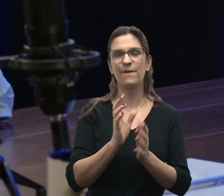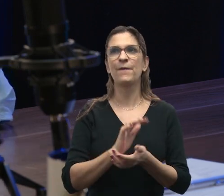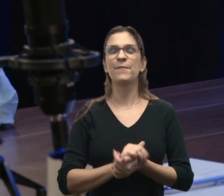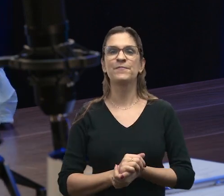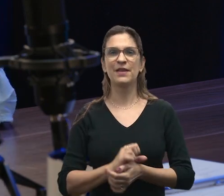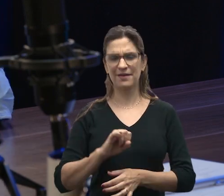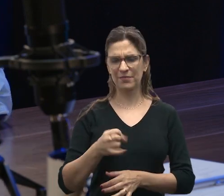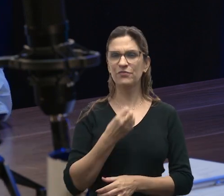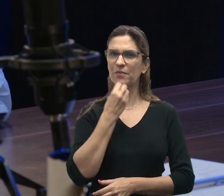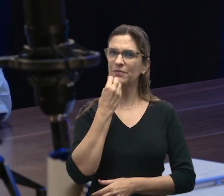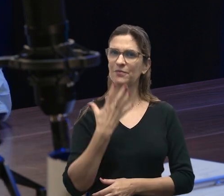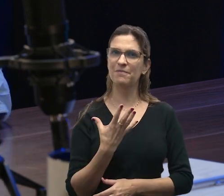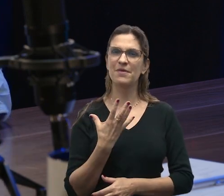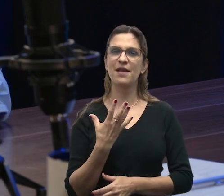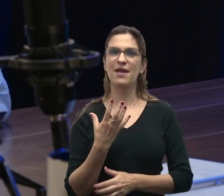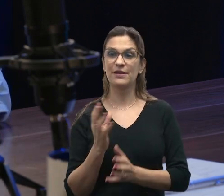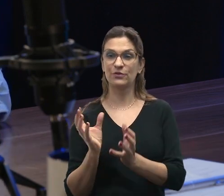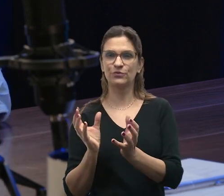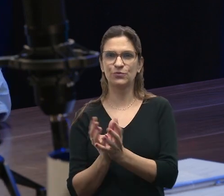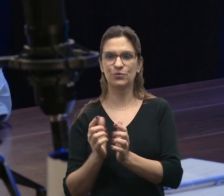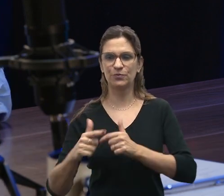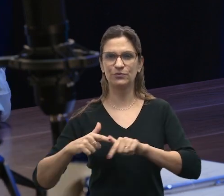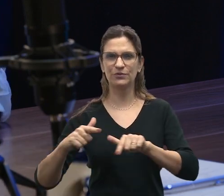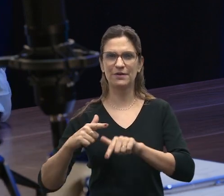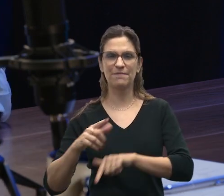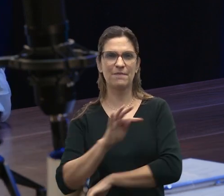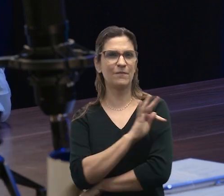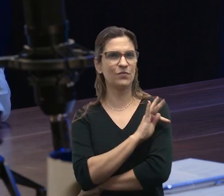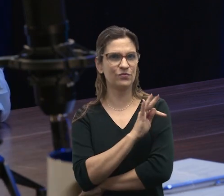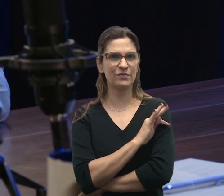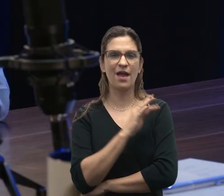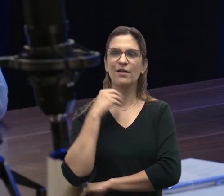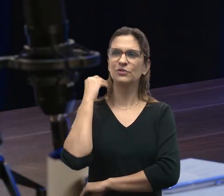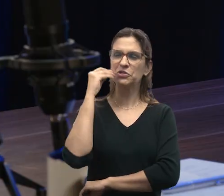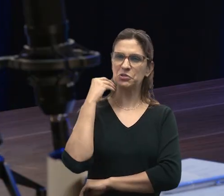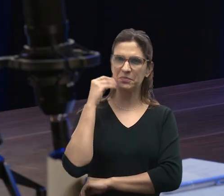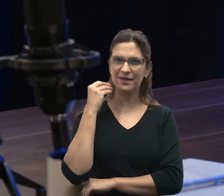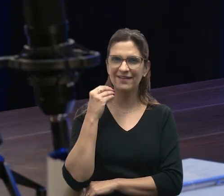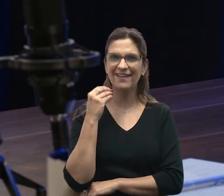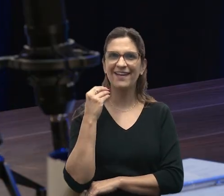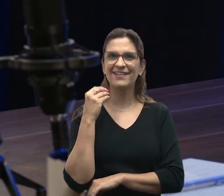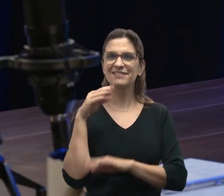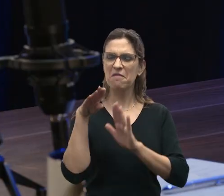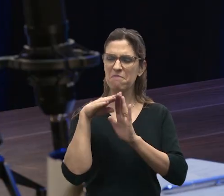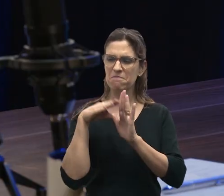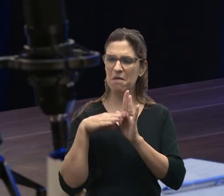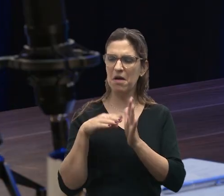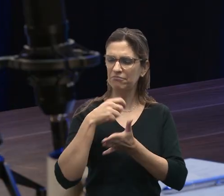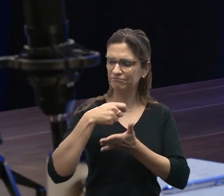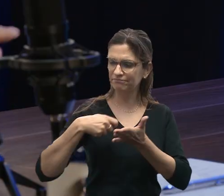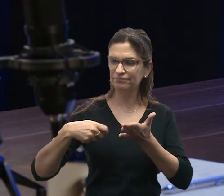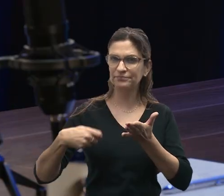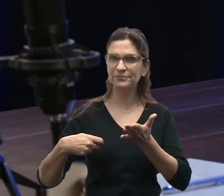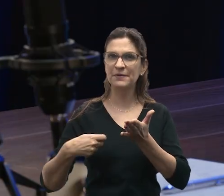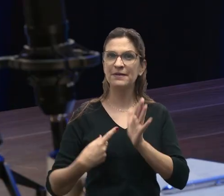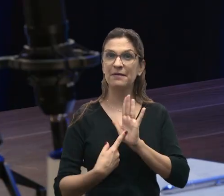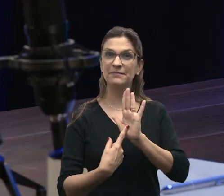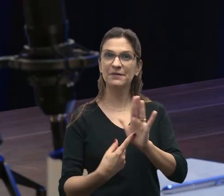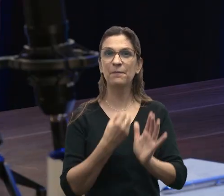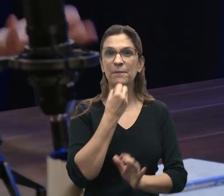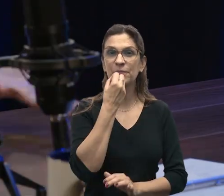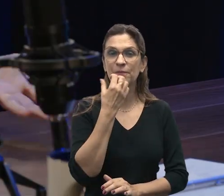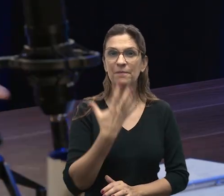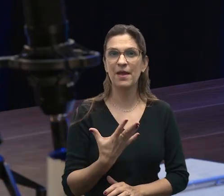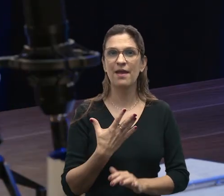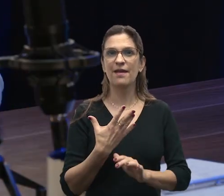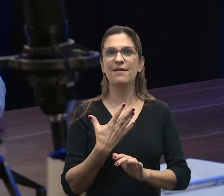um dos técnicos conosco lá, que é uma pessoa de muita experiência, e aí apresentando bem a questão, ela é admitida,